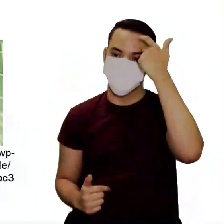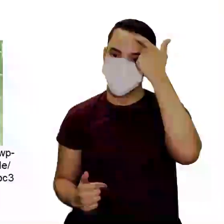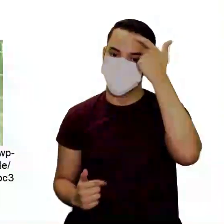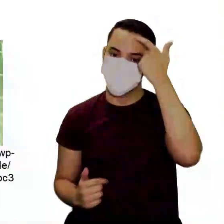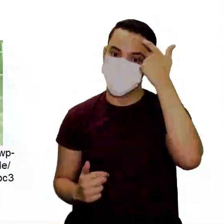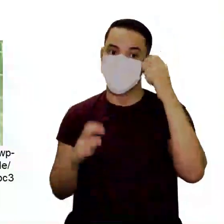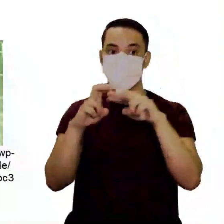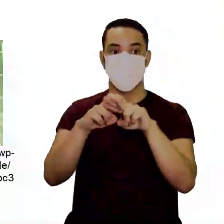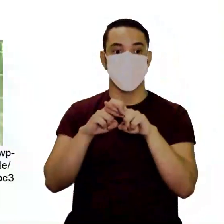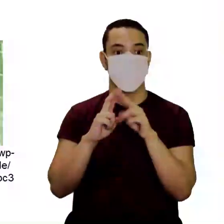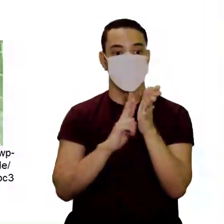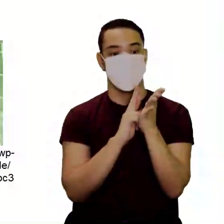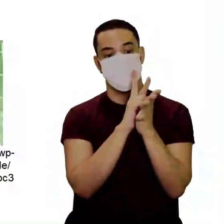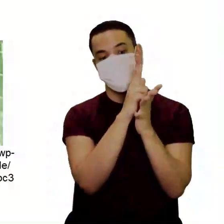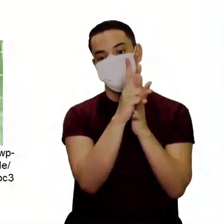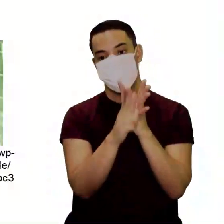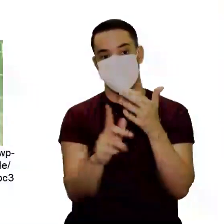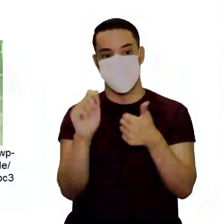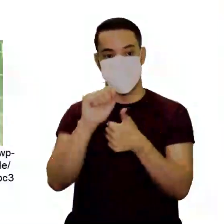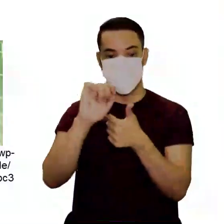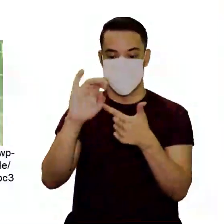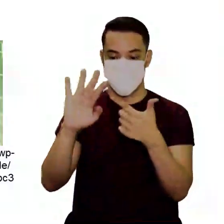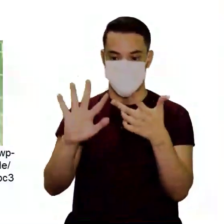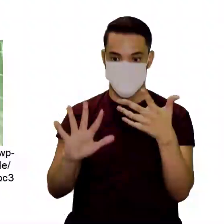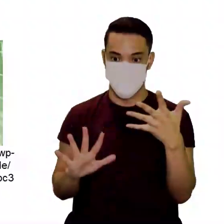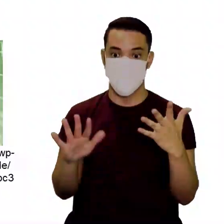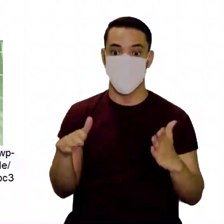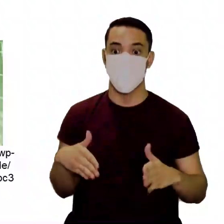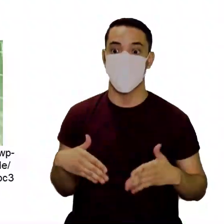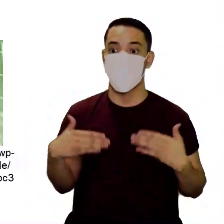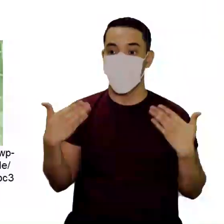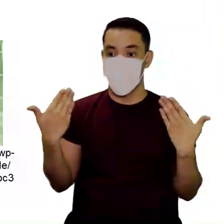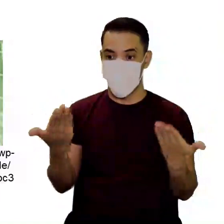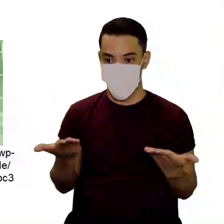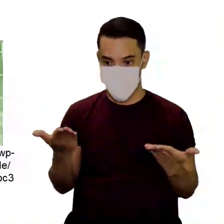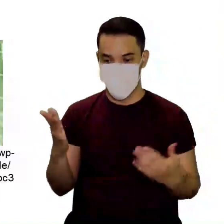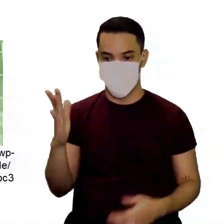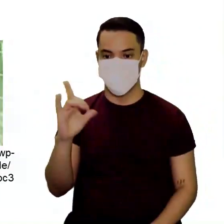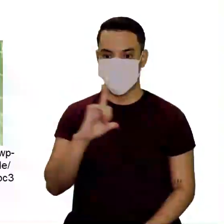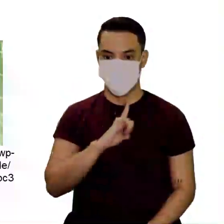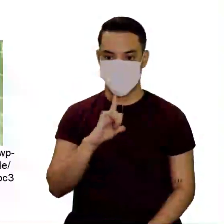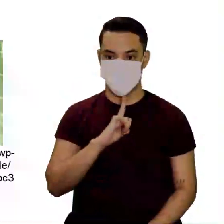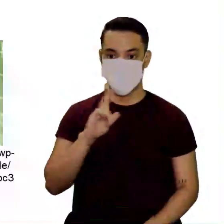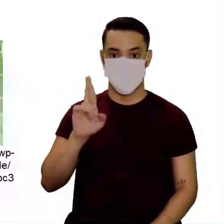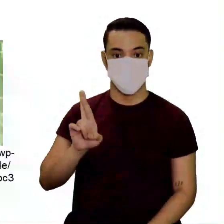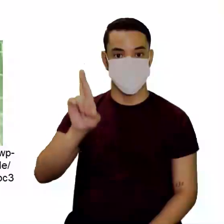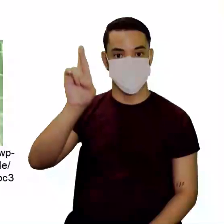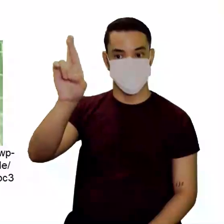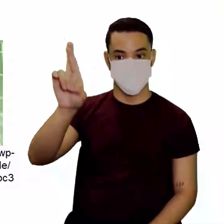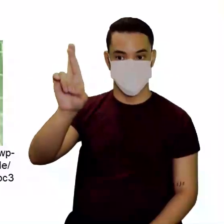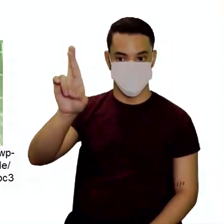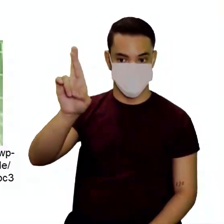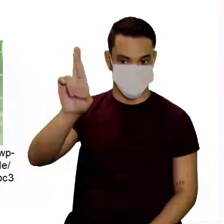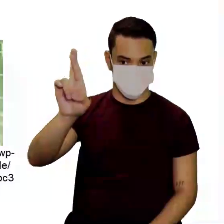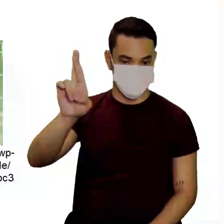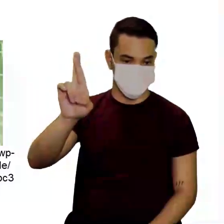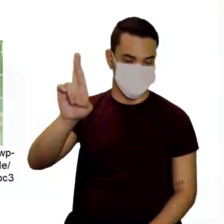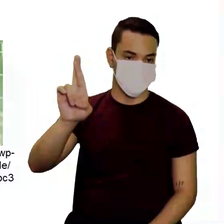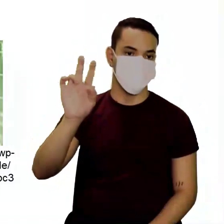dentre essas opções, qual delas vai representar